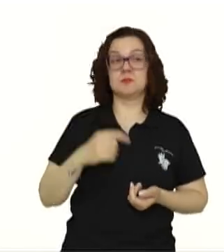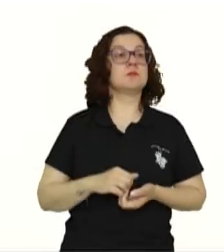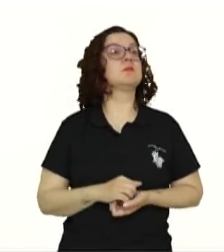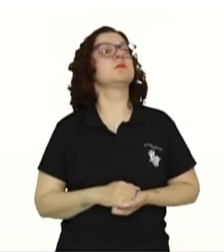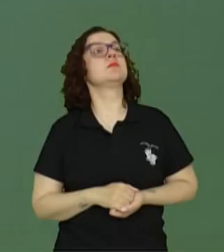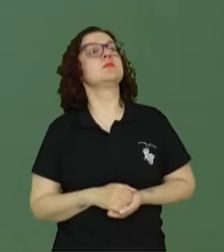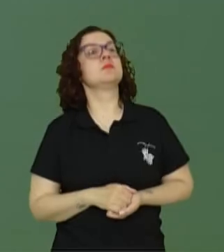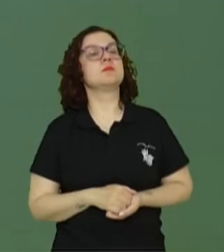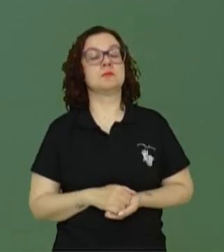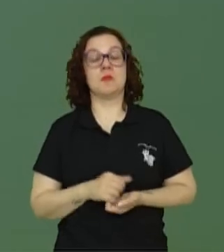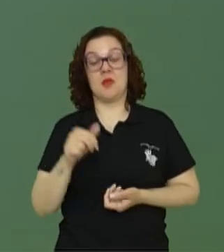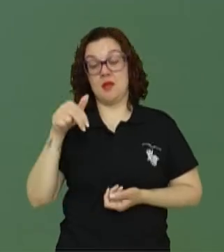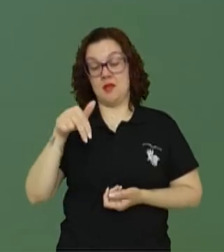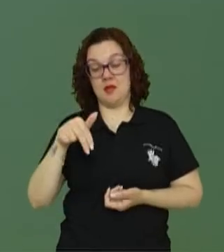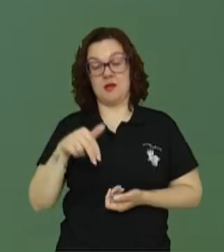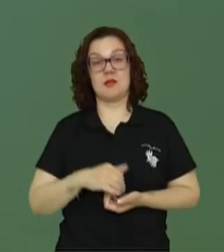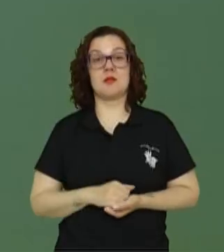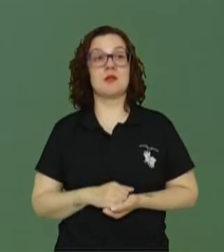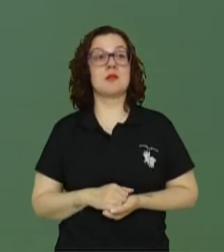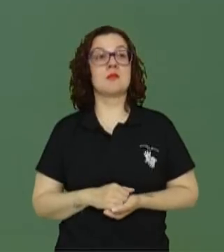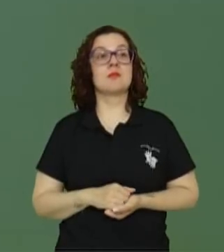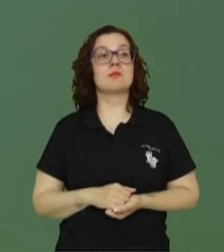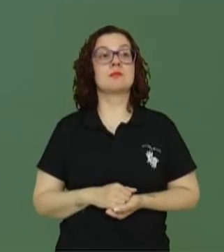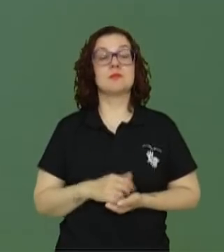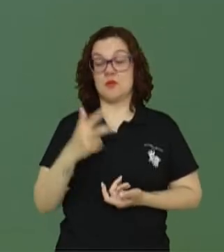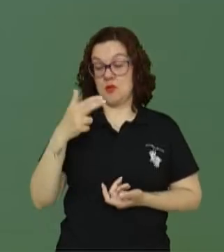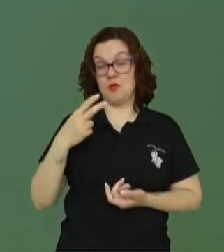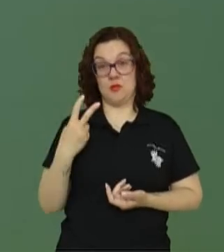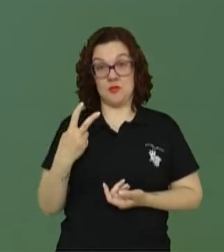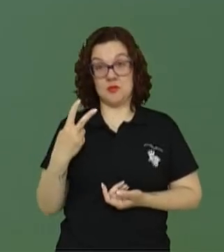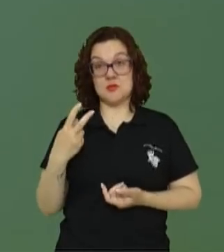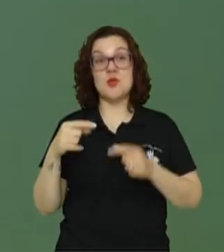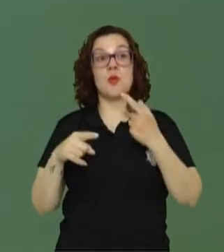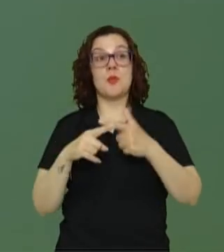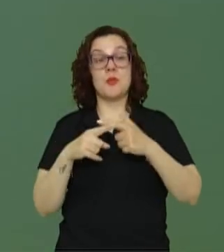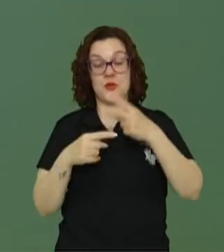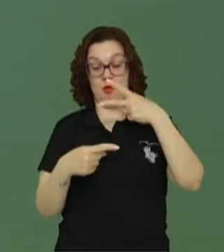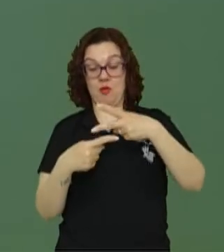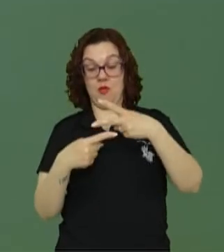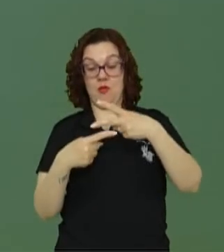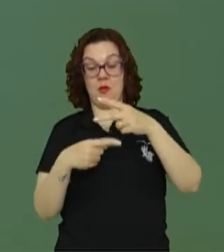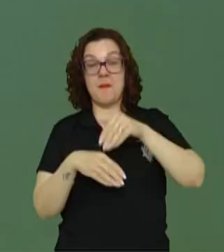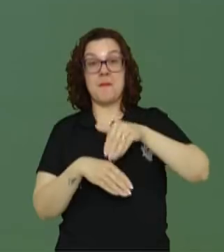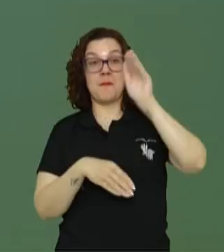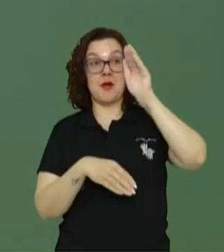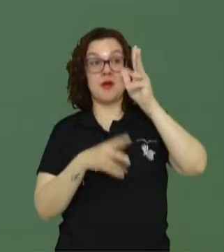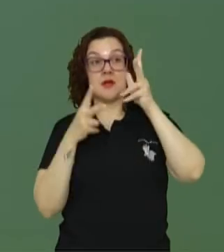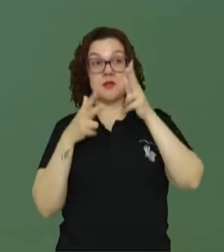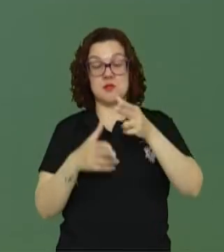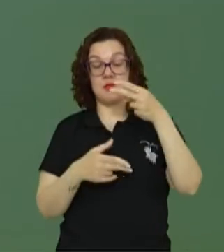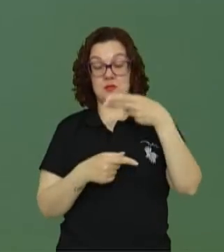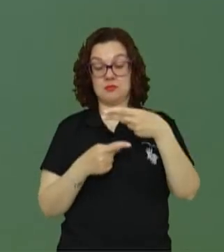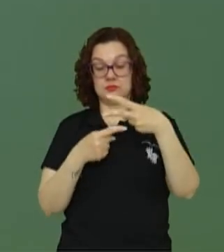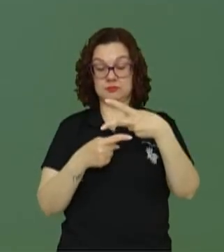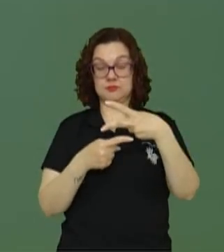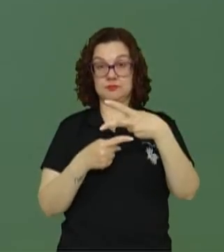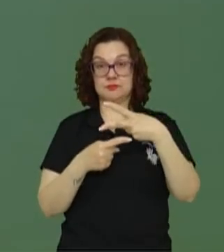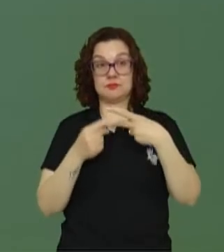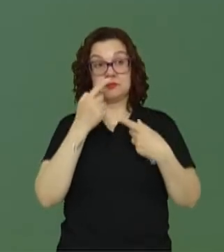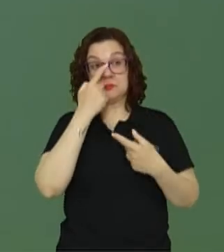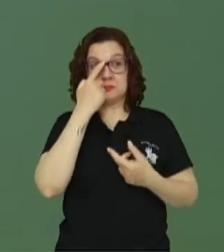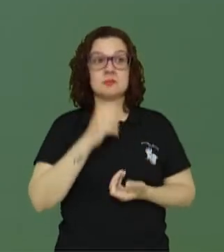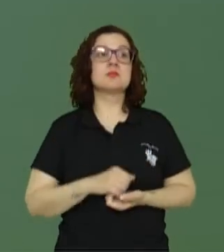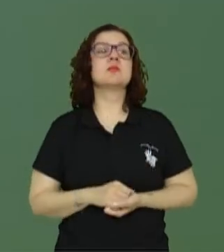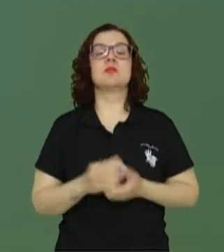ter que começar com N igual a 2, porque tem que ser maior ou igual a 2. Vamos pôr